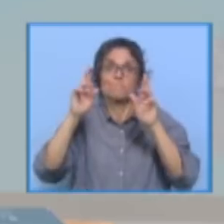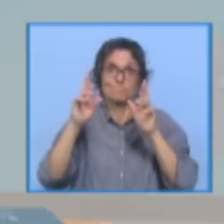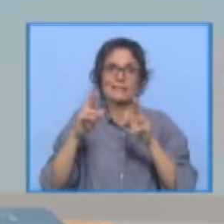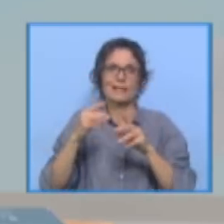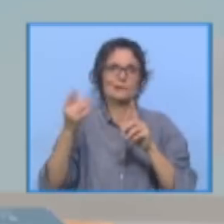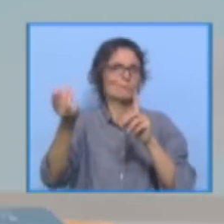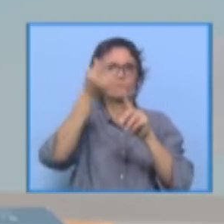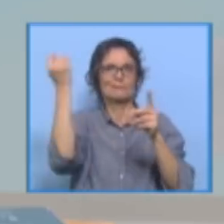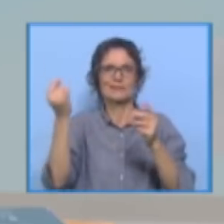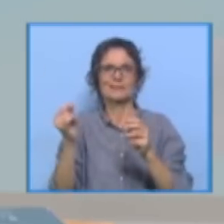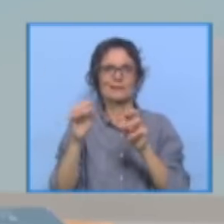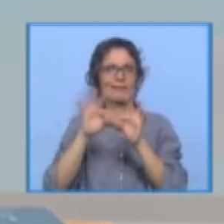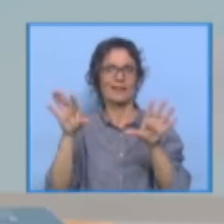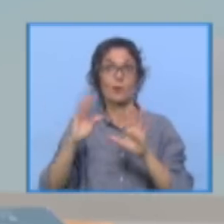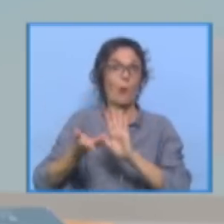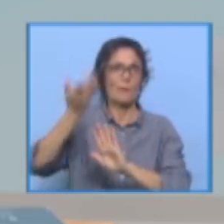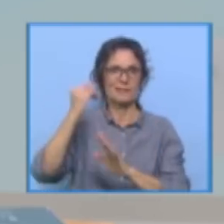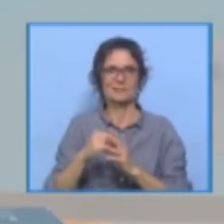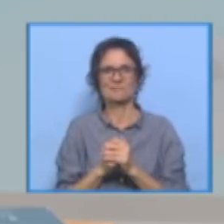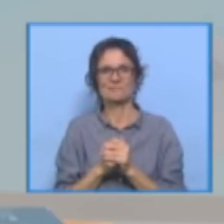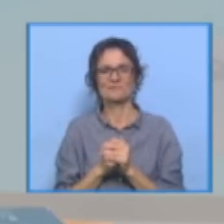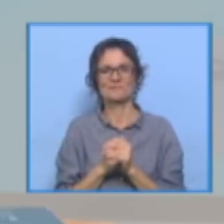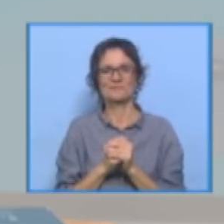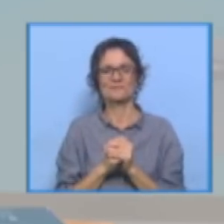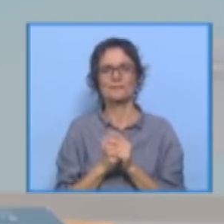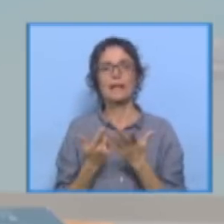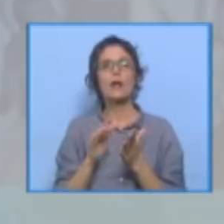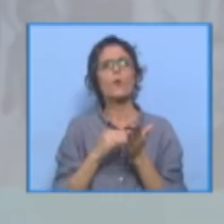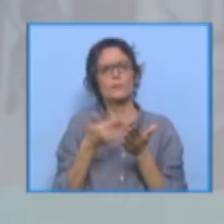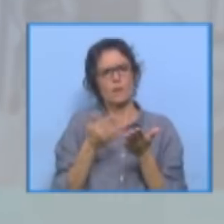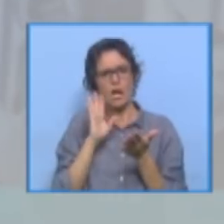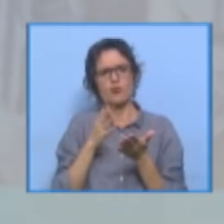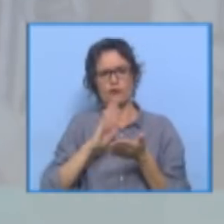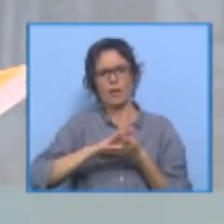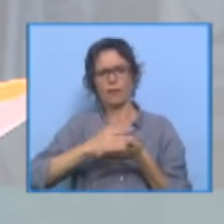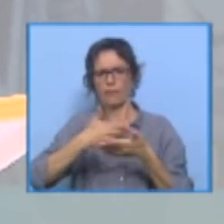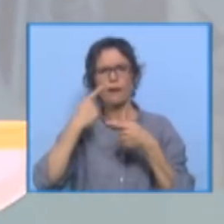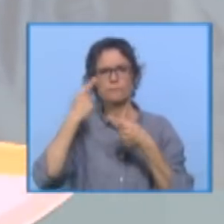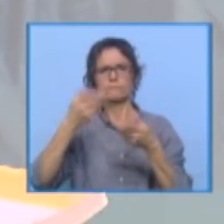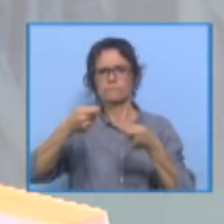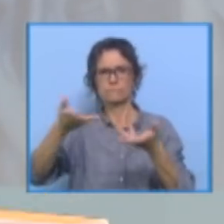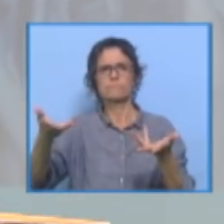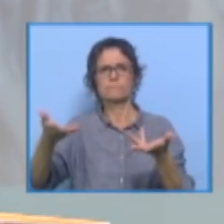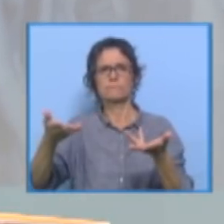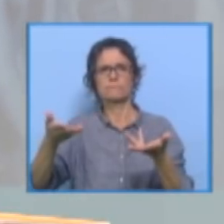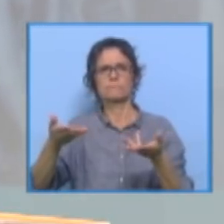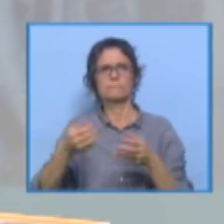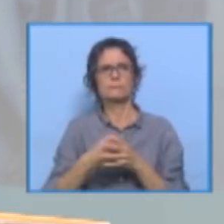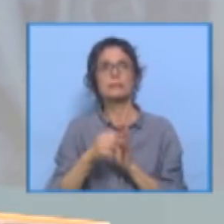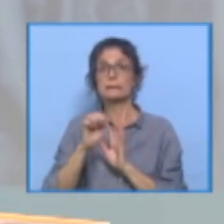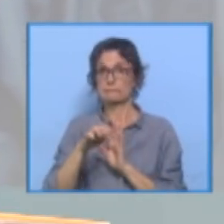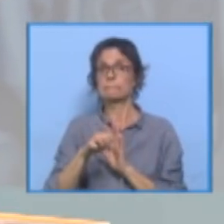mesmo sucesso, ou mais ainda, se for possível. E desde já está disponível este livro, Reflexões sobre Ética Médica, editado pela Princípia, ao